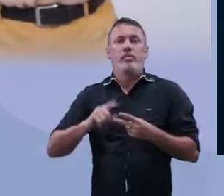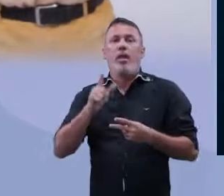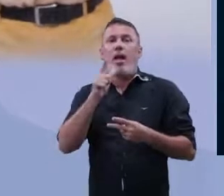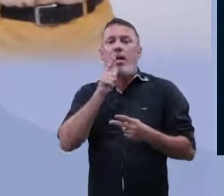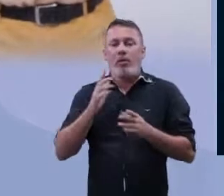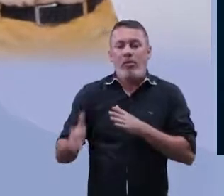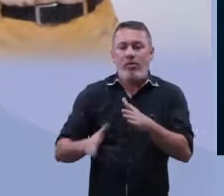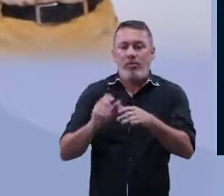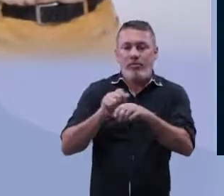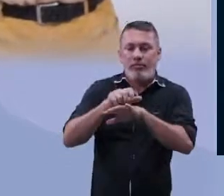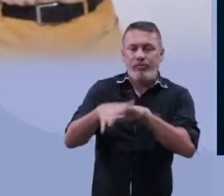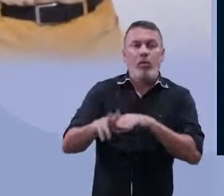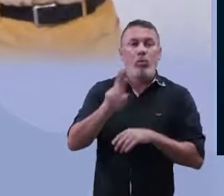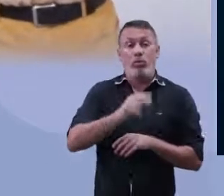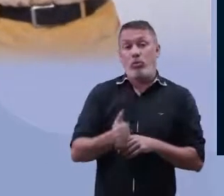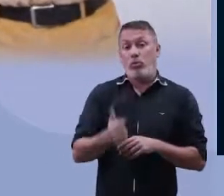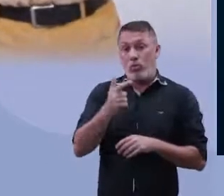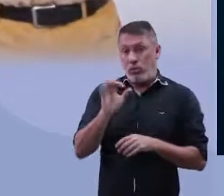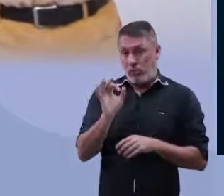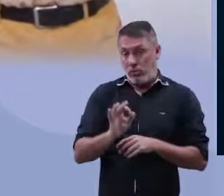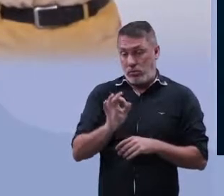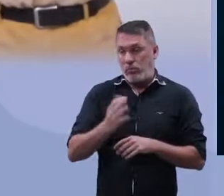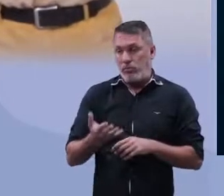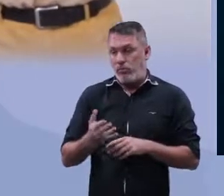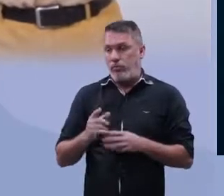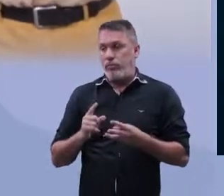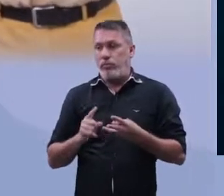com 12%, nós vamos ter